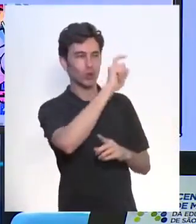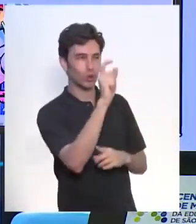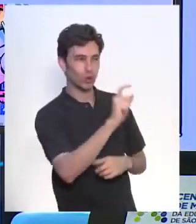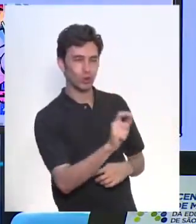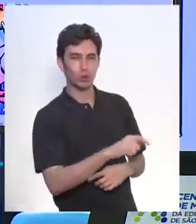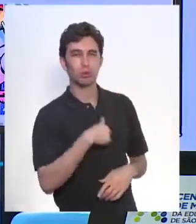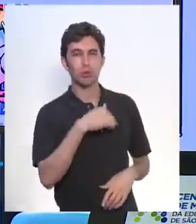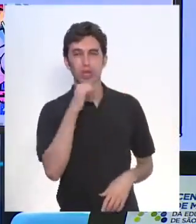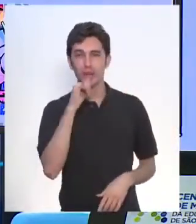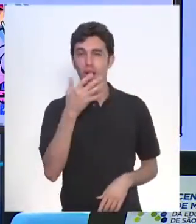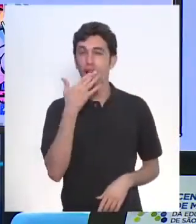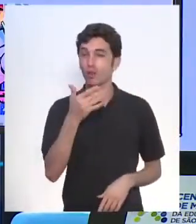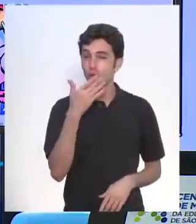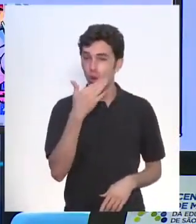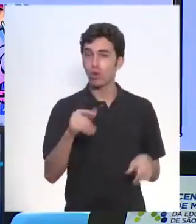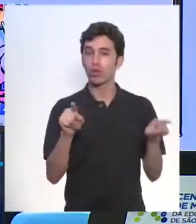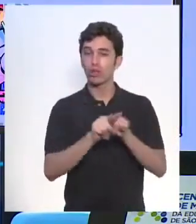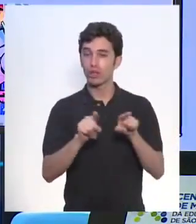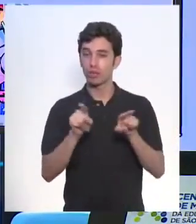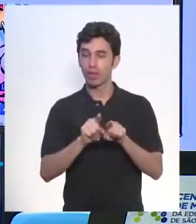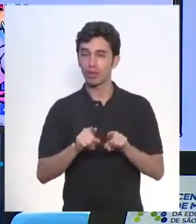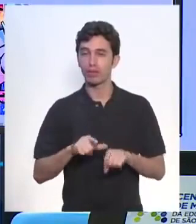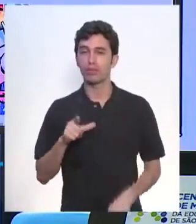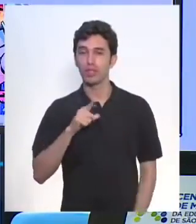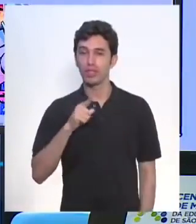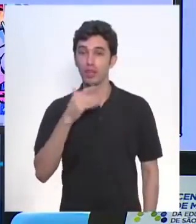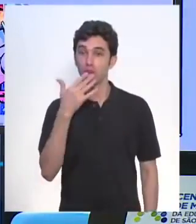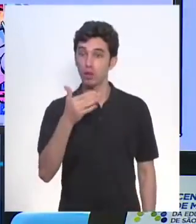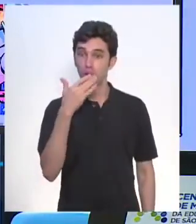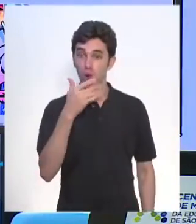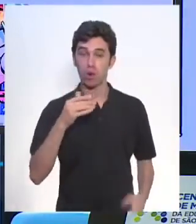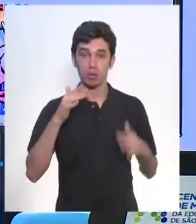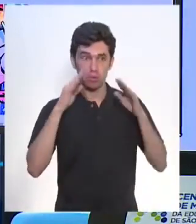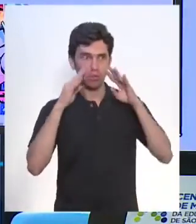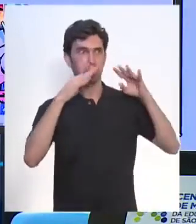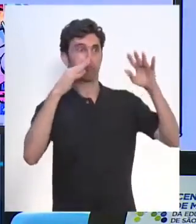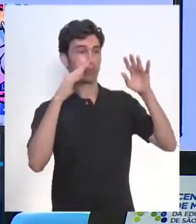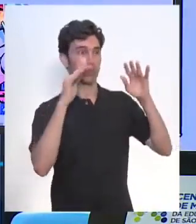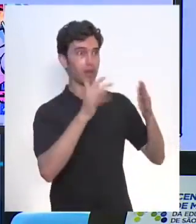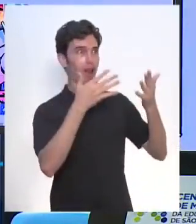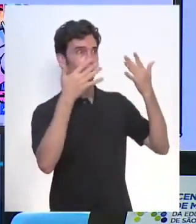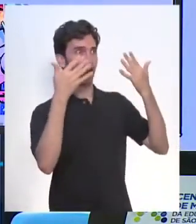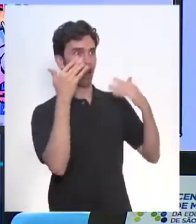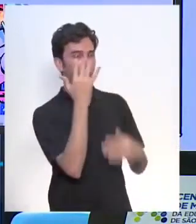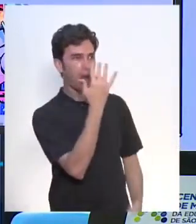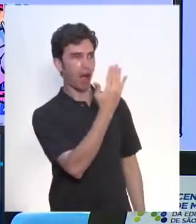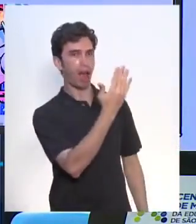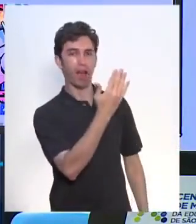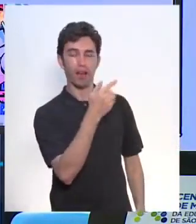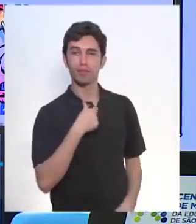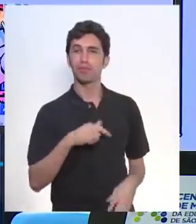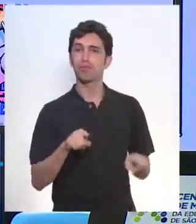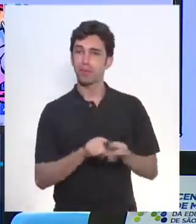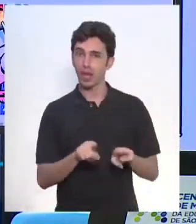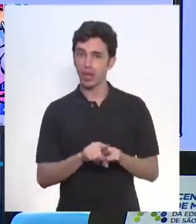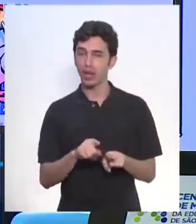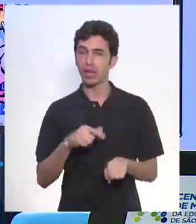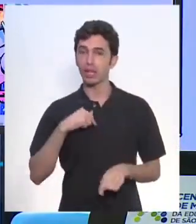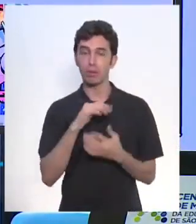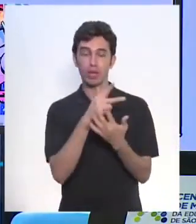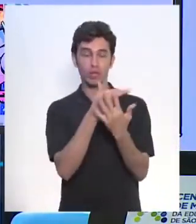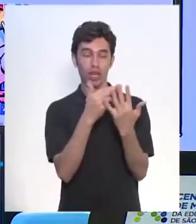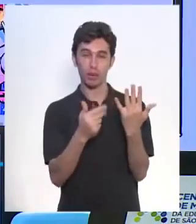questão das cores também. Né? Então, geralmente são cores muito vivas, muito chamativas. Né? Todos os elementos da